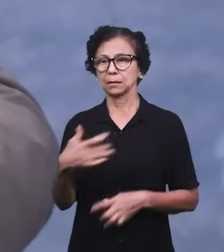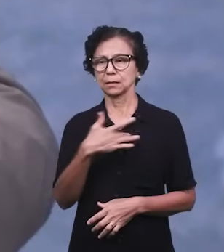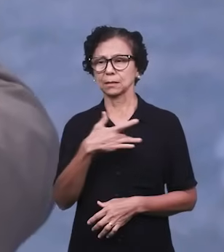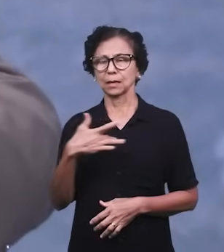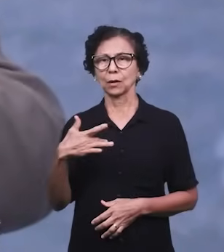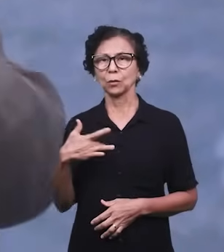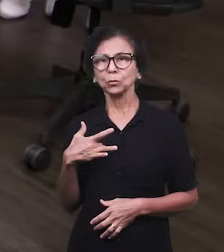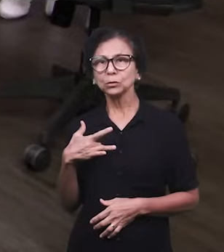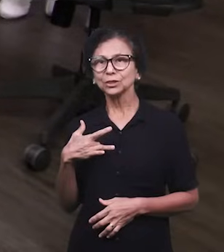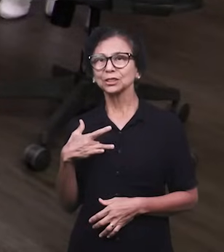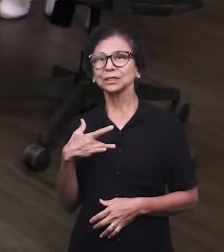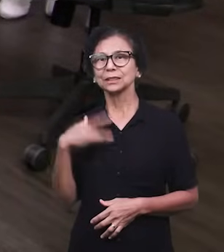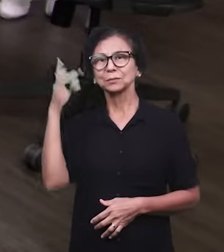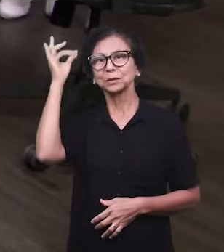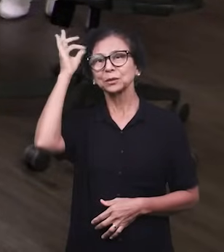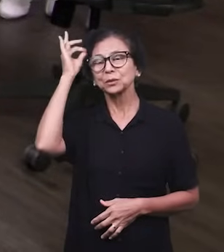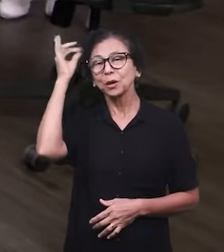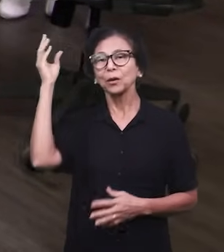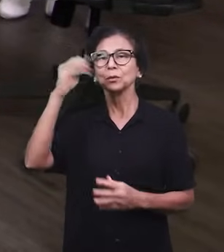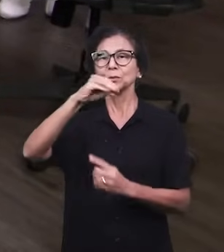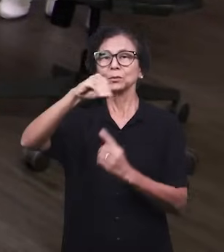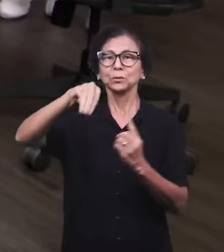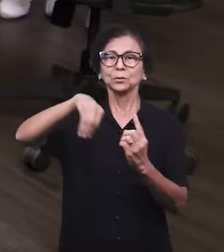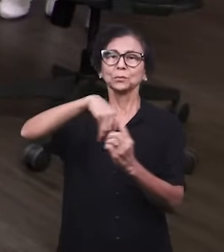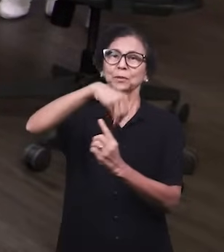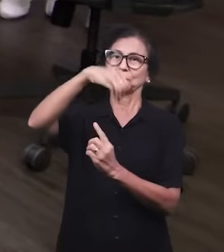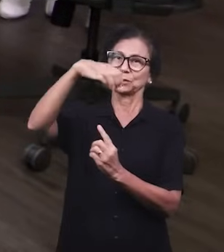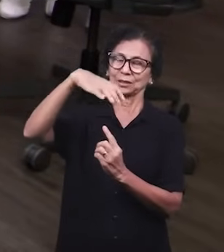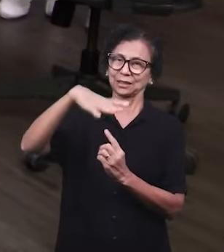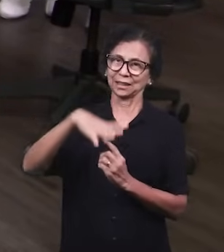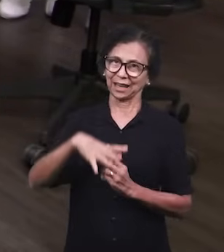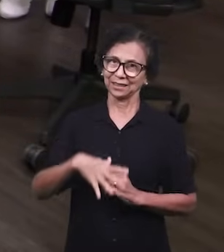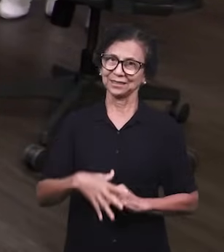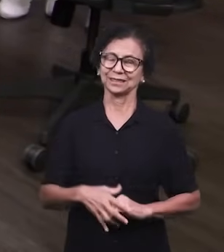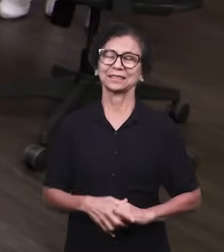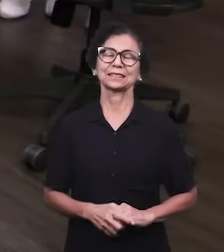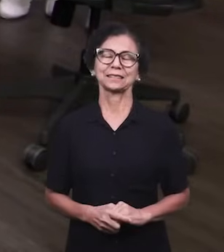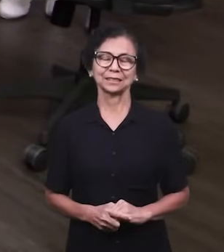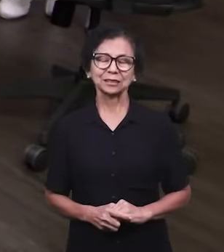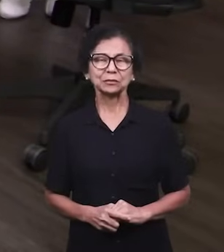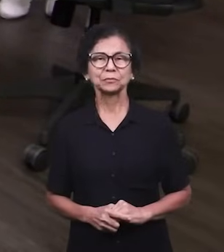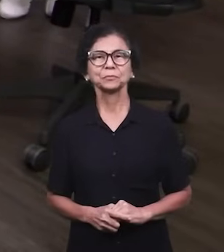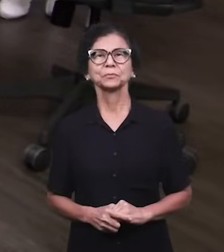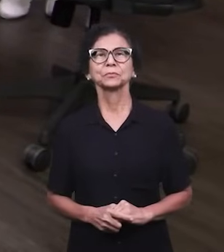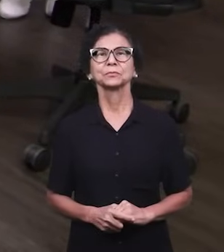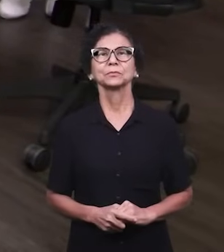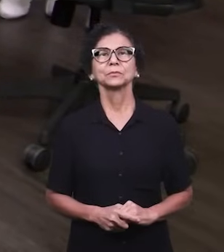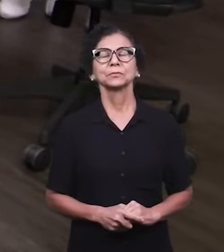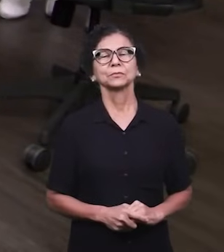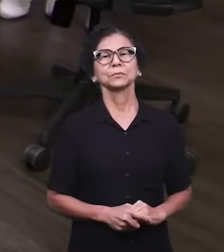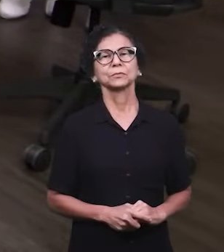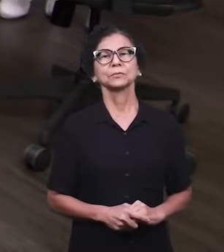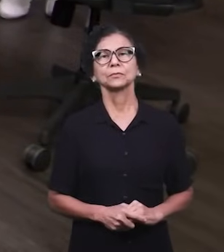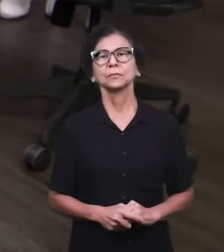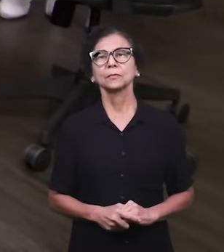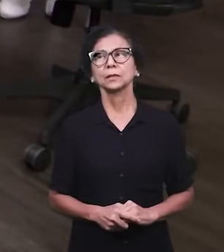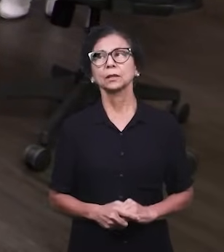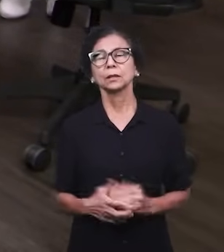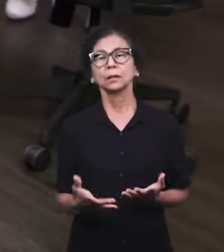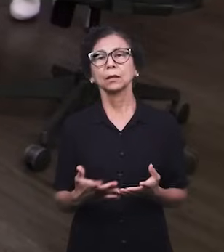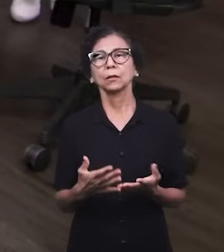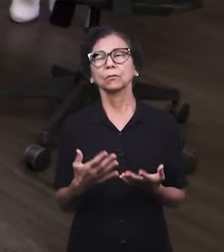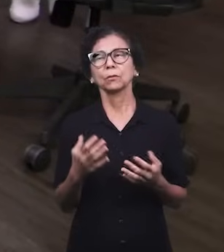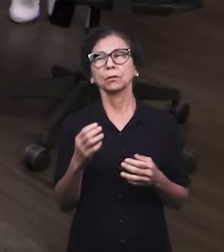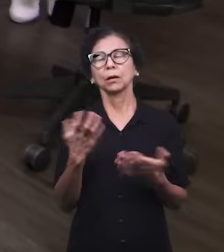saúde espiritual. E nos meios de graça estão os remédios para que nós tenhamos saúde espiritual. Tá? Então, por que eu vou adoecer para depois